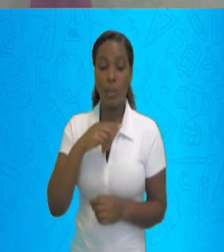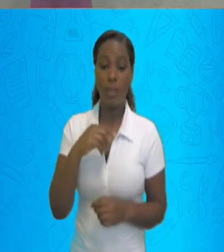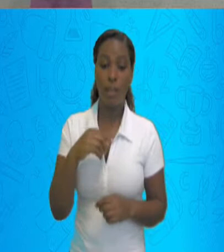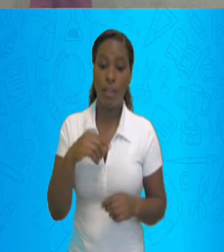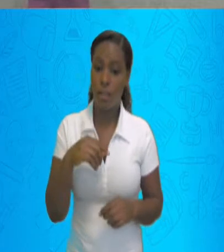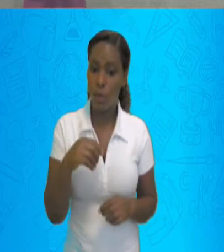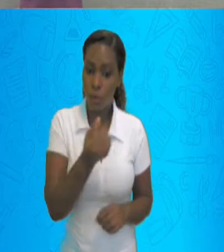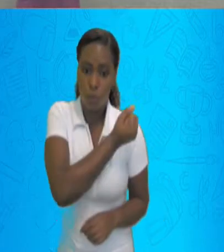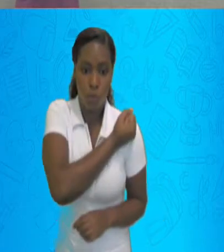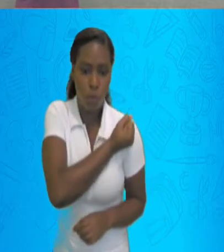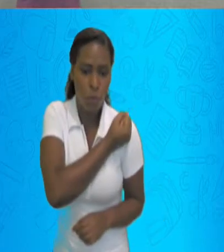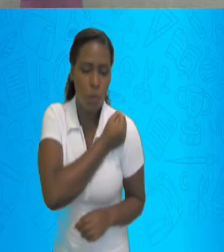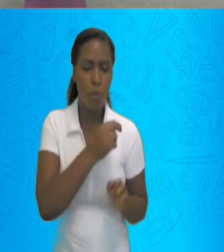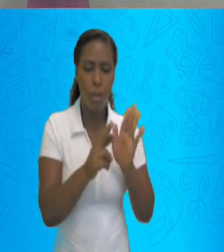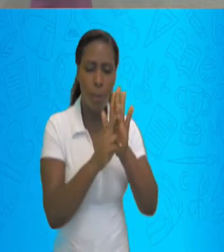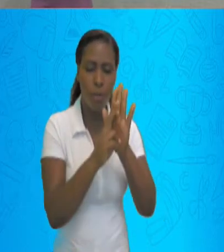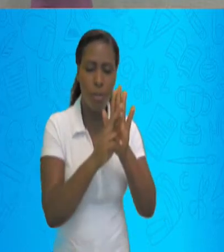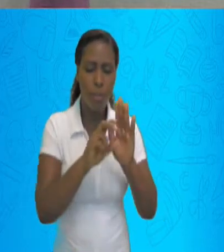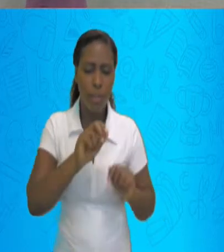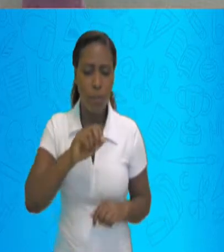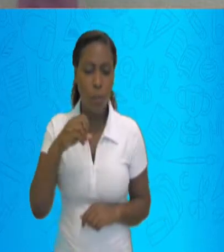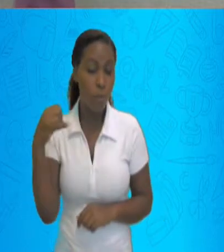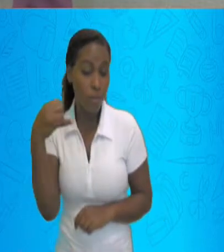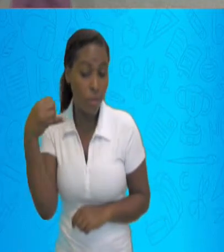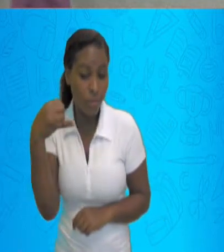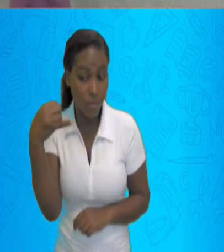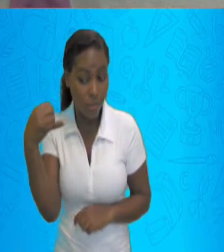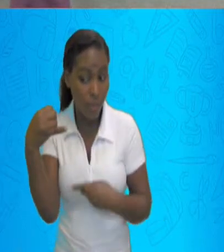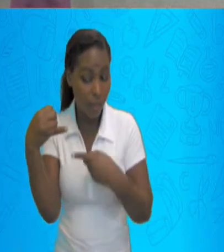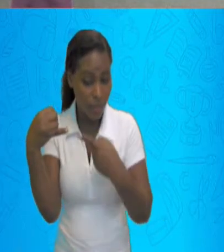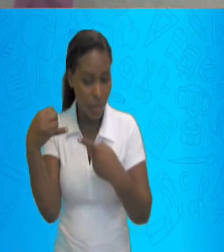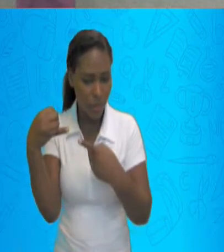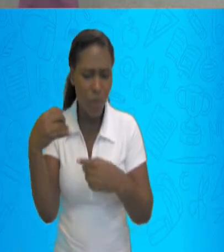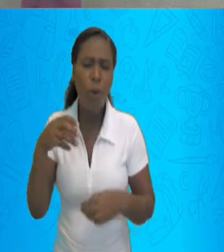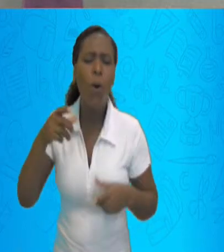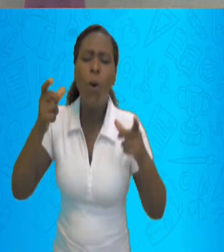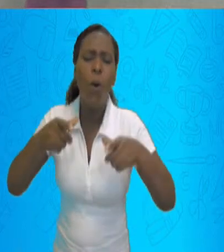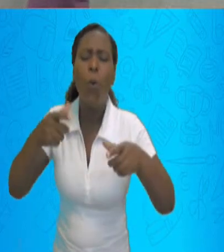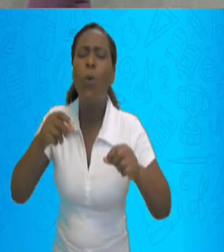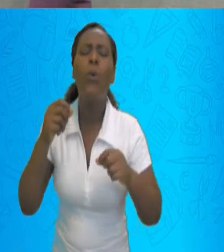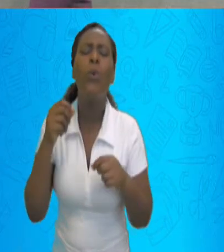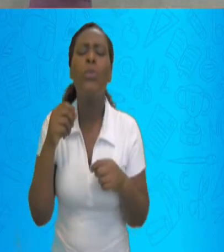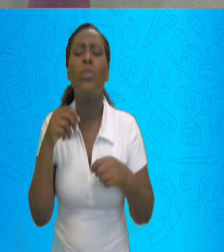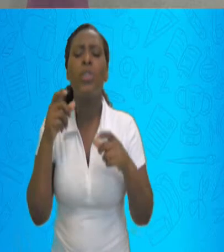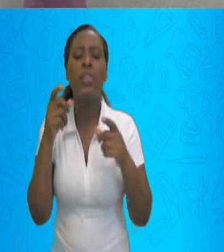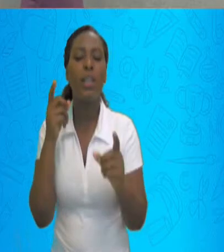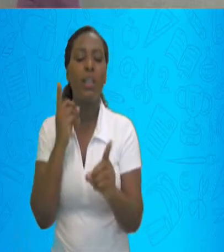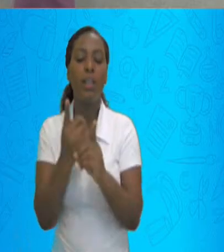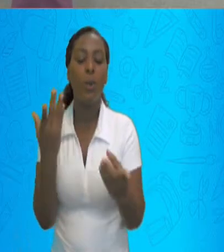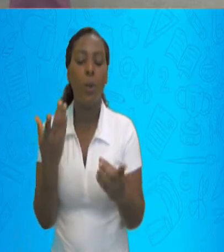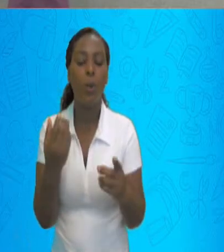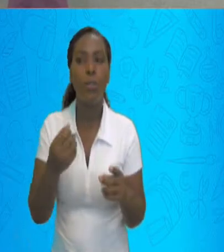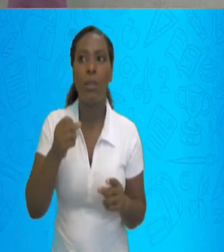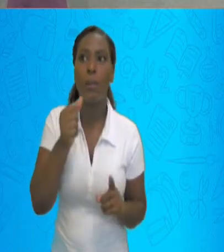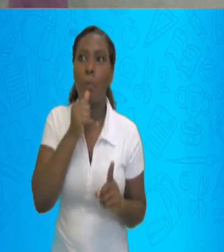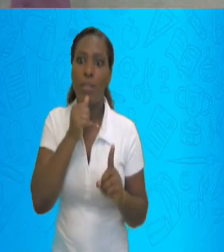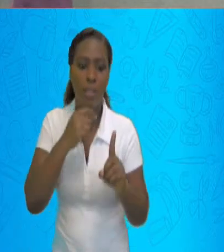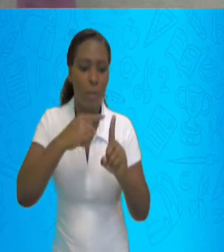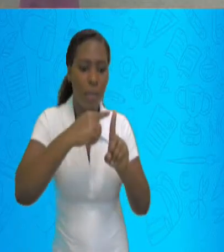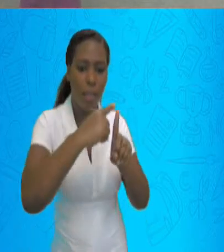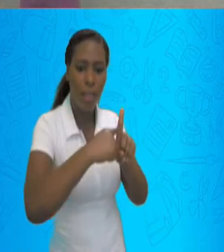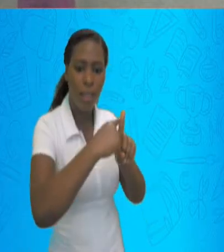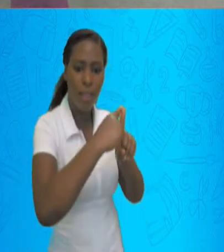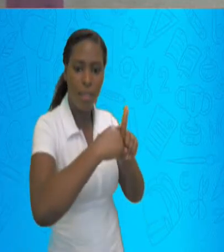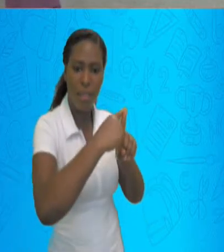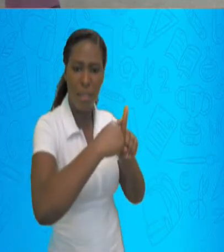nós podemos encontrar esses números? Principalmente em termômetro, né? Em lugares mais frios, que faz -1, -2 graus, a gente